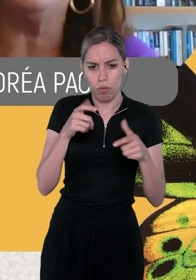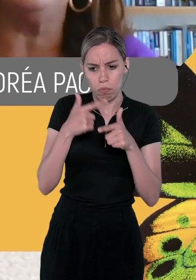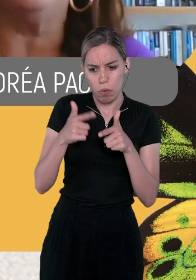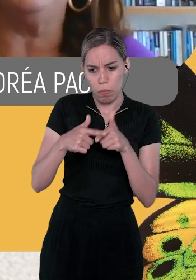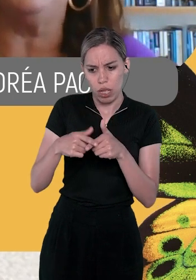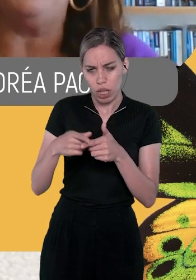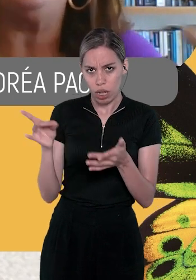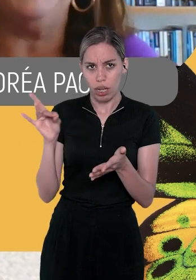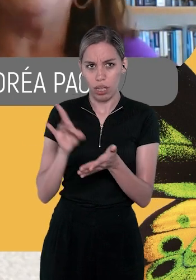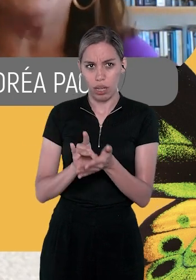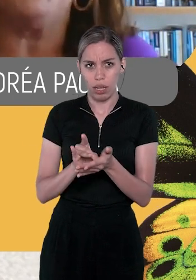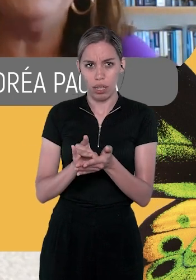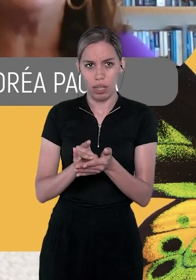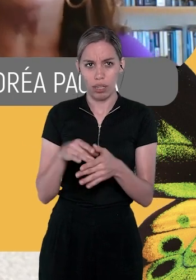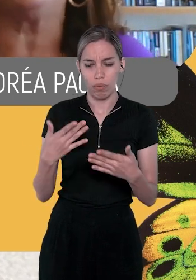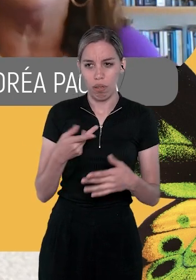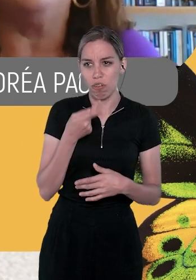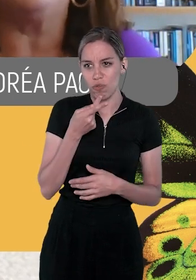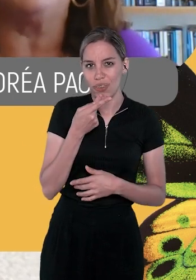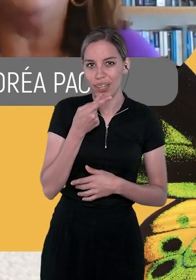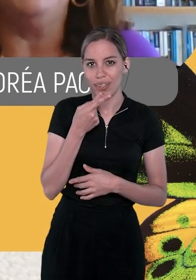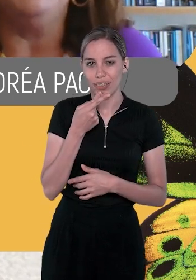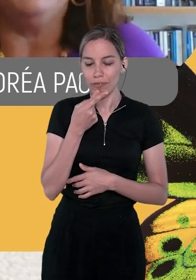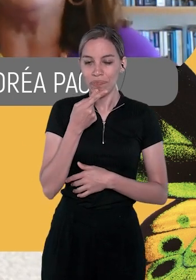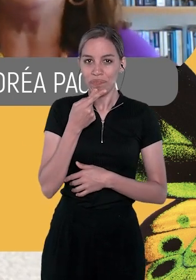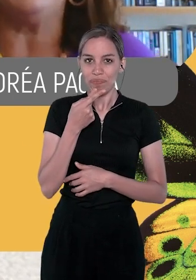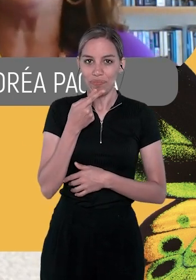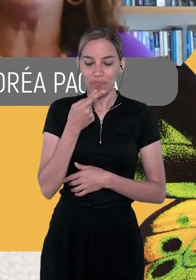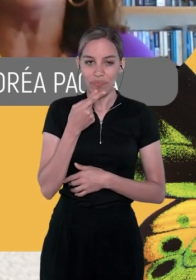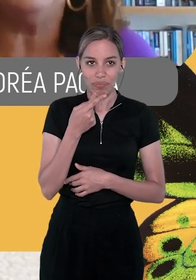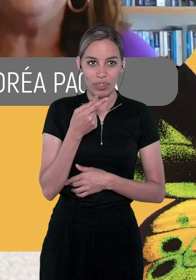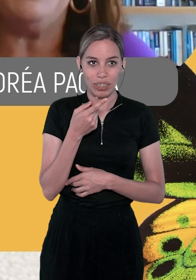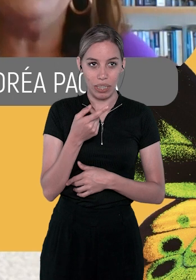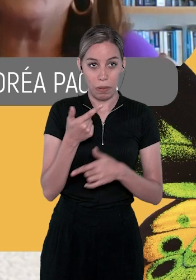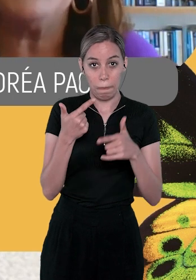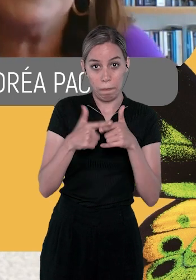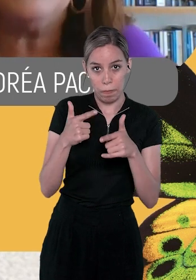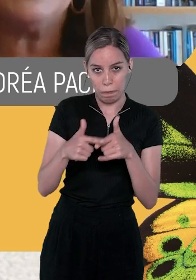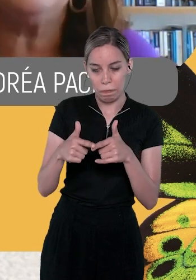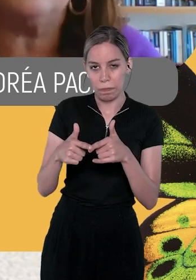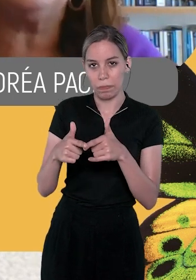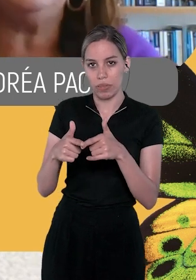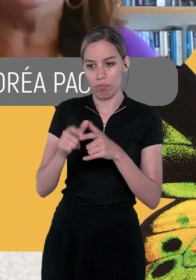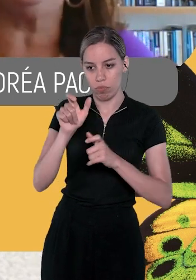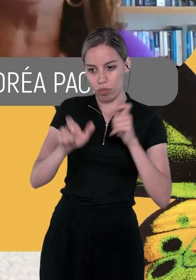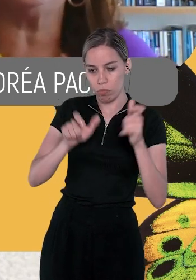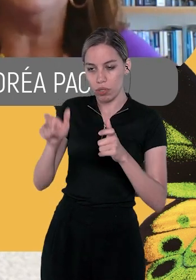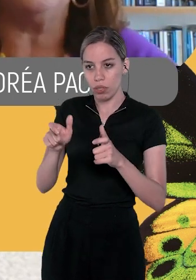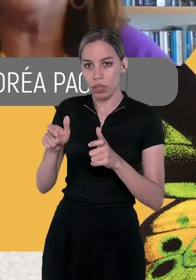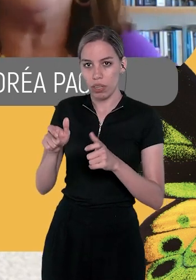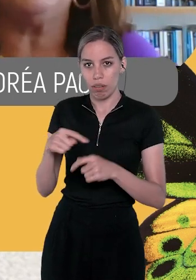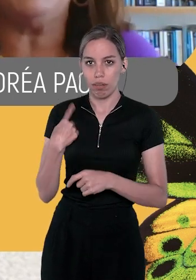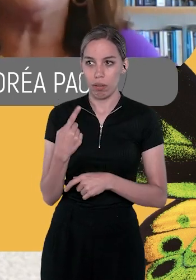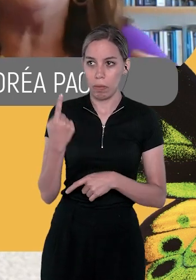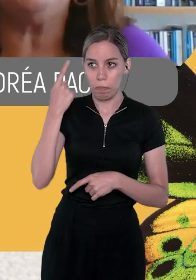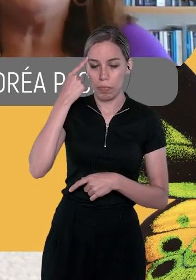porque a gente chama de white people problems, esses problemas que a gente acha que são periféricos, mas que não são tão intensos